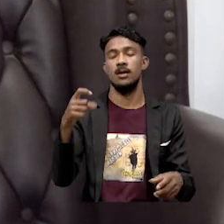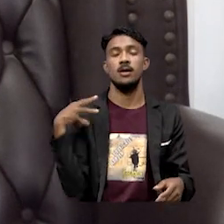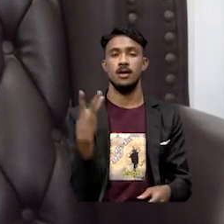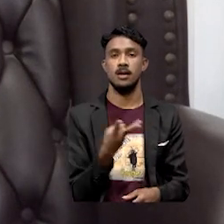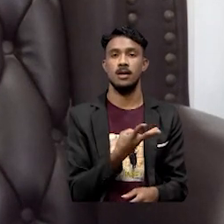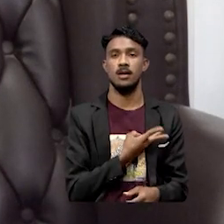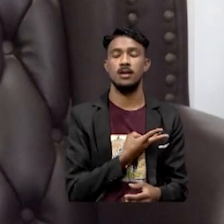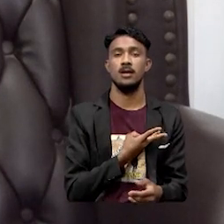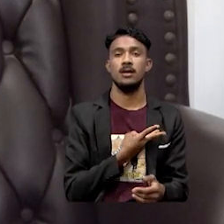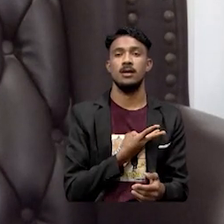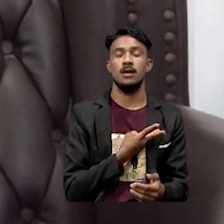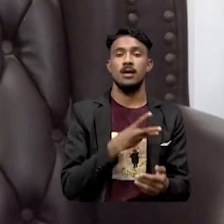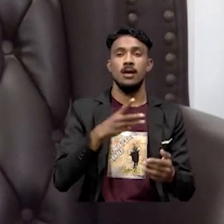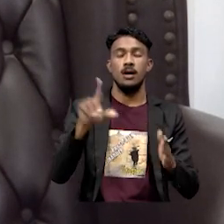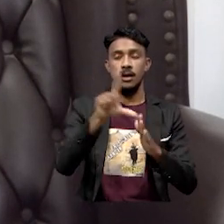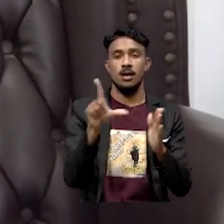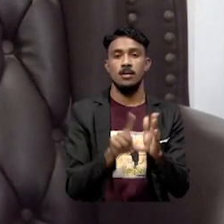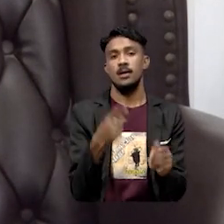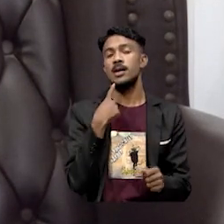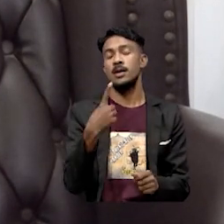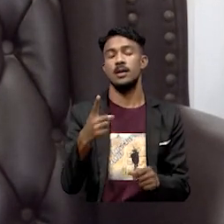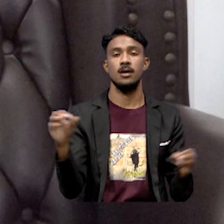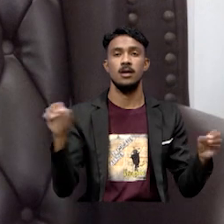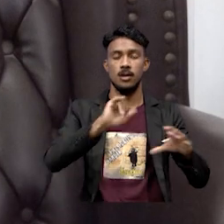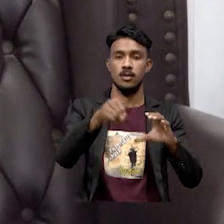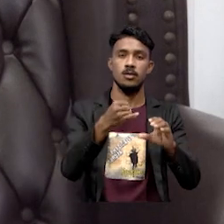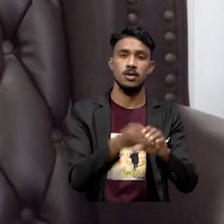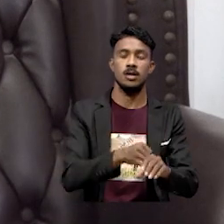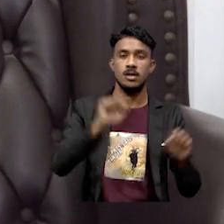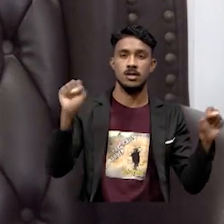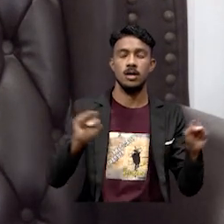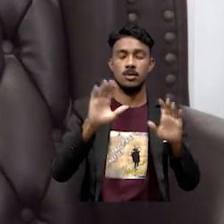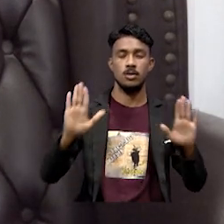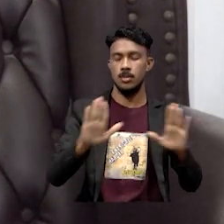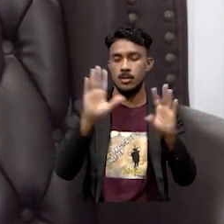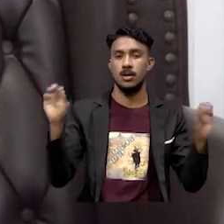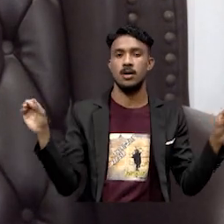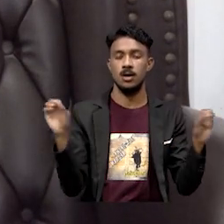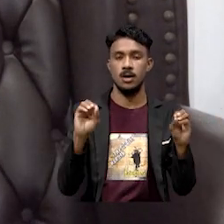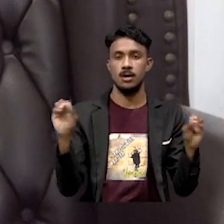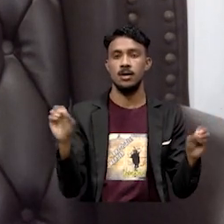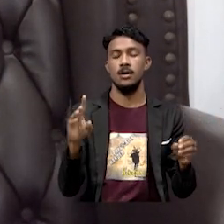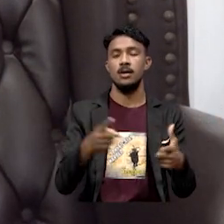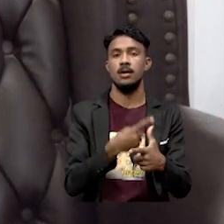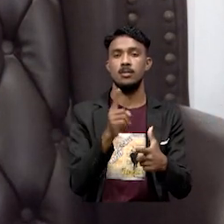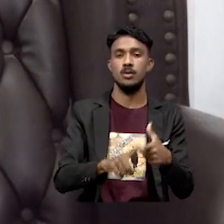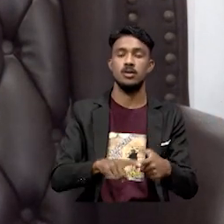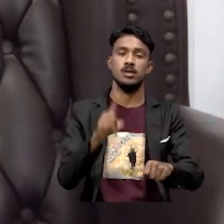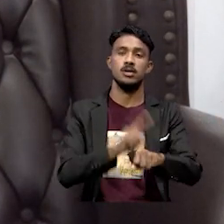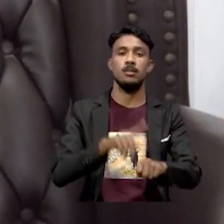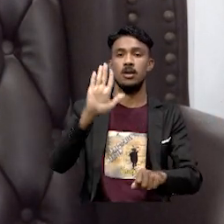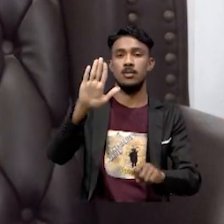itenenia base legal ma tetene nu nemos la inclui sabro domingo ne ma kita bocer harekat sabro domingo depois de tu clima